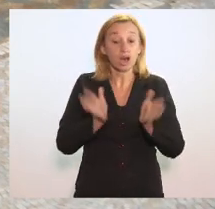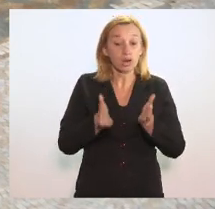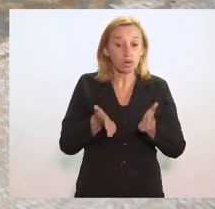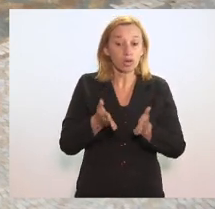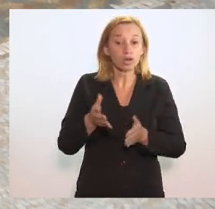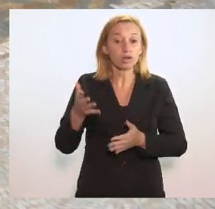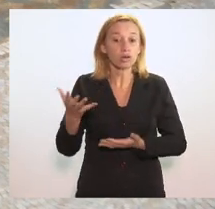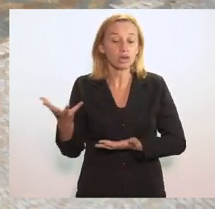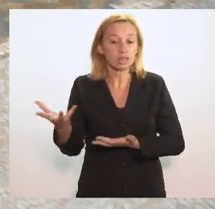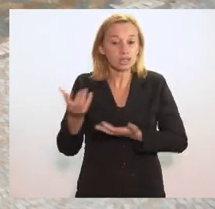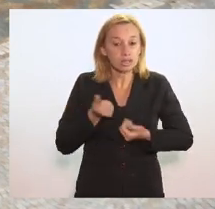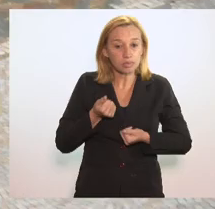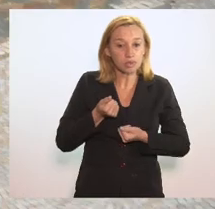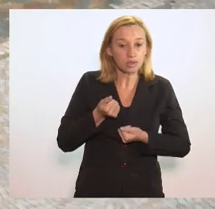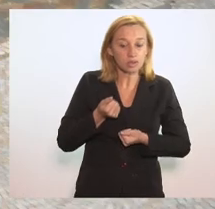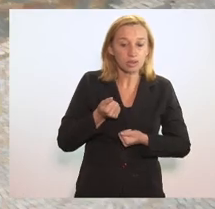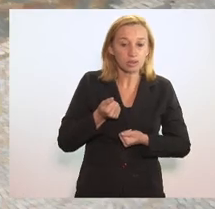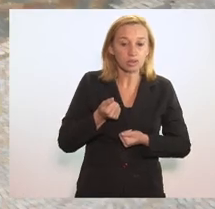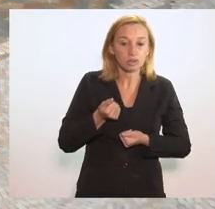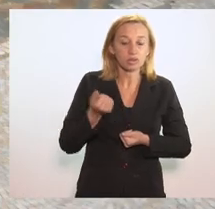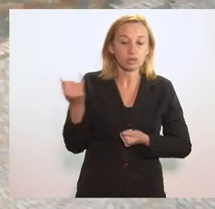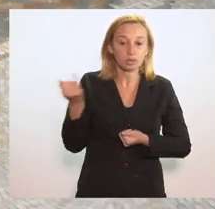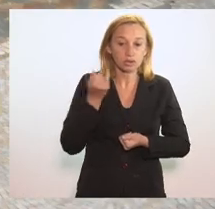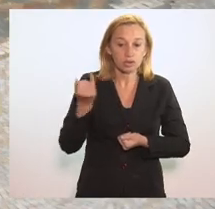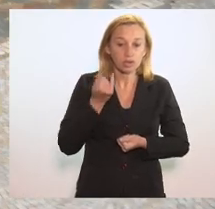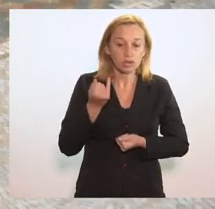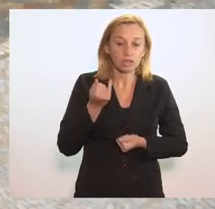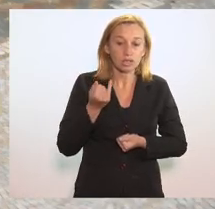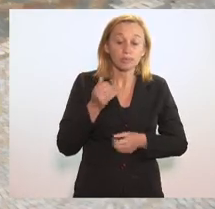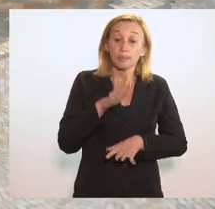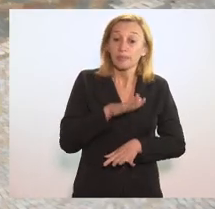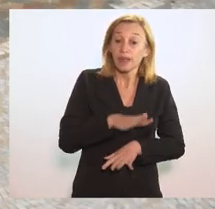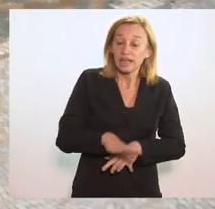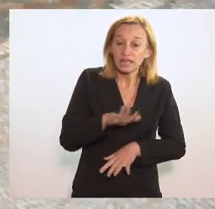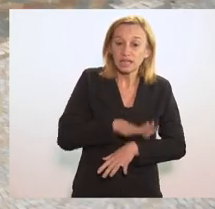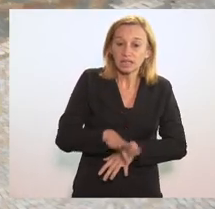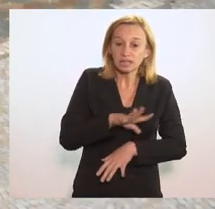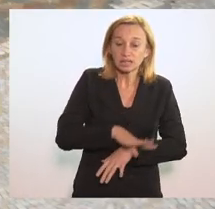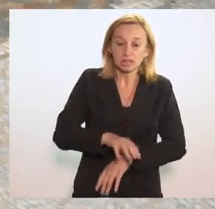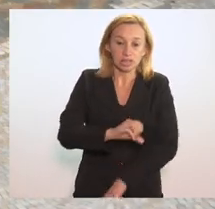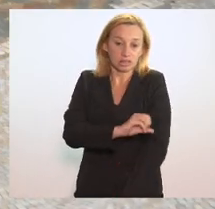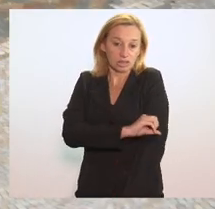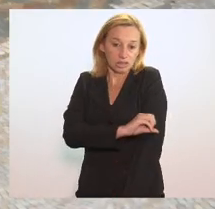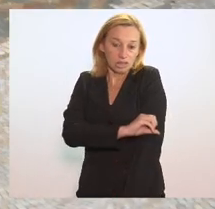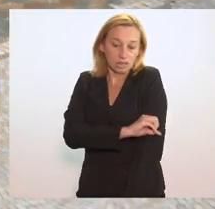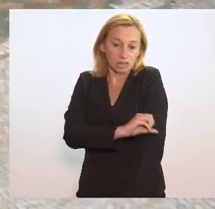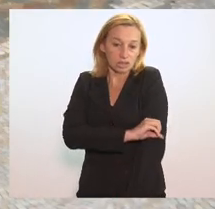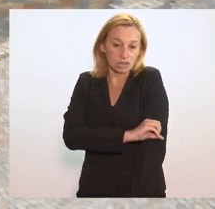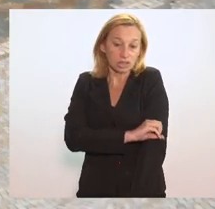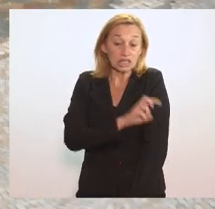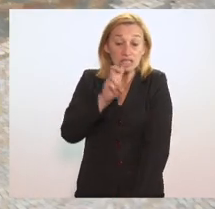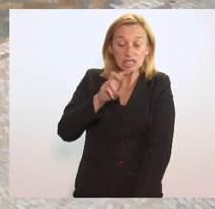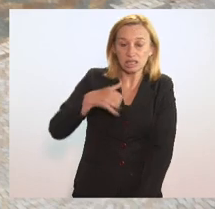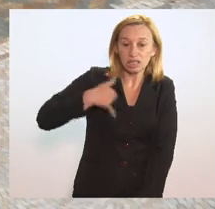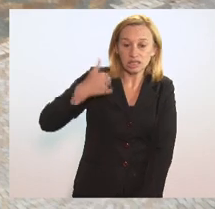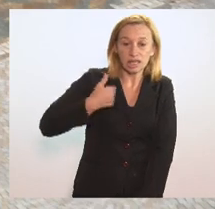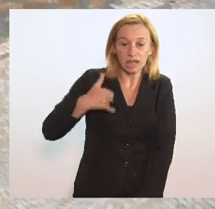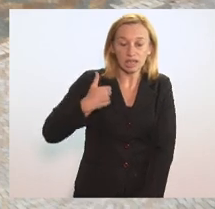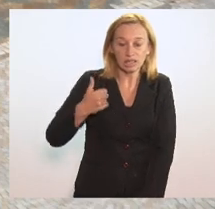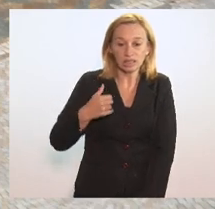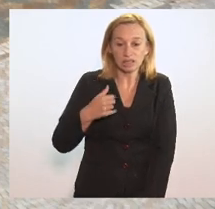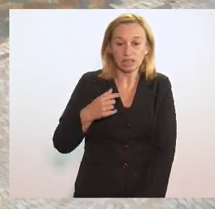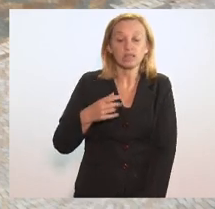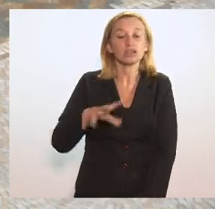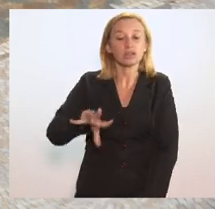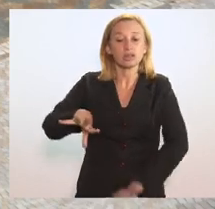a notícia de uma criança de 5 anos, no pré-2 de uma escola, que foi testada positivo. As